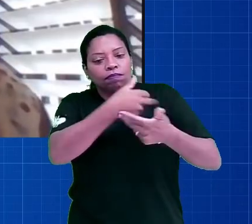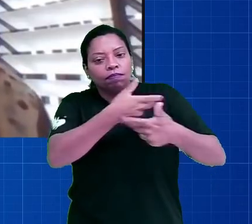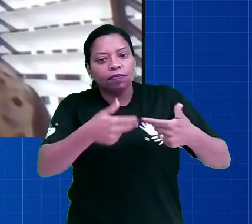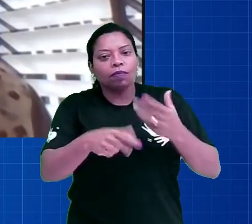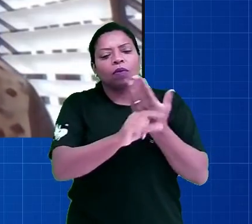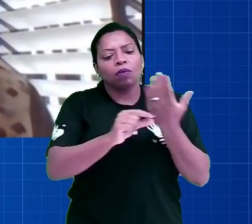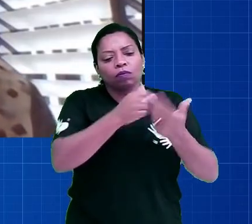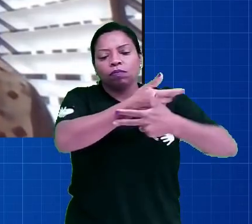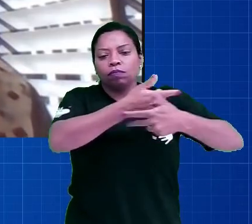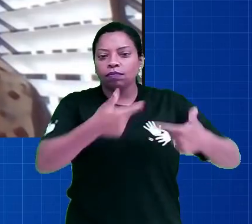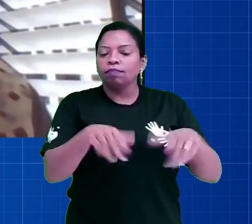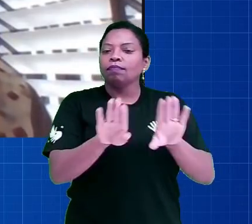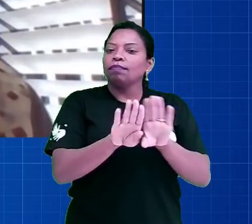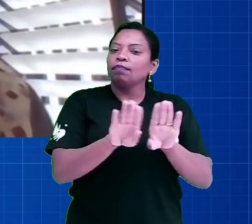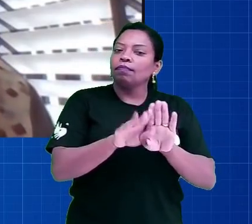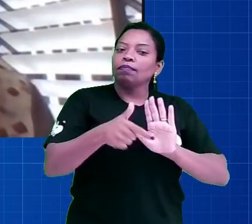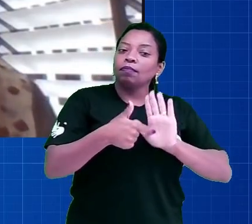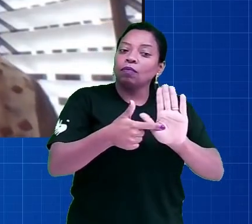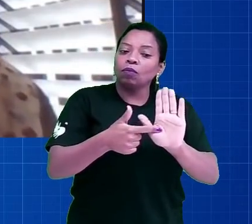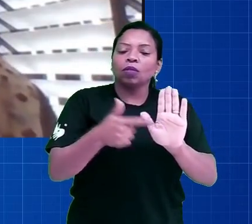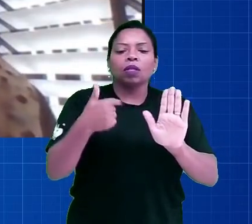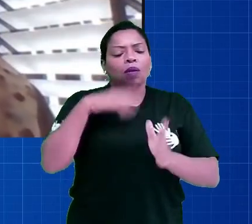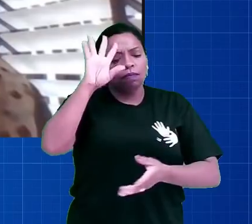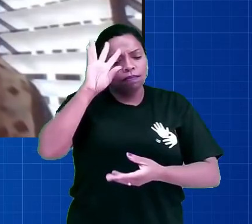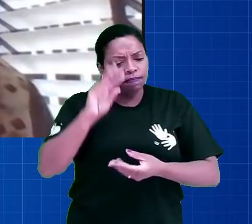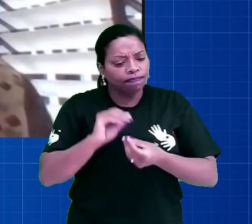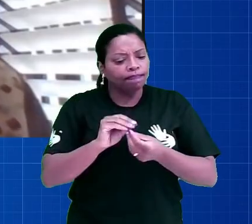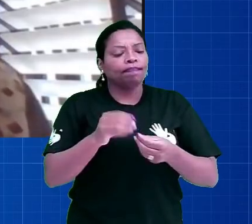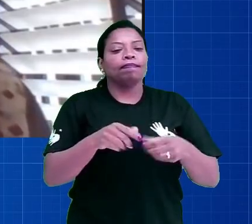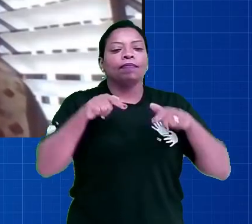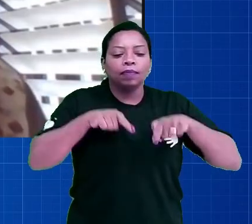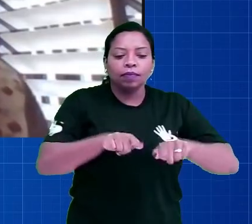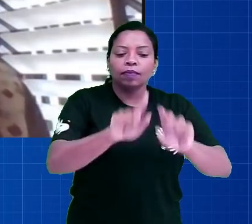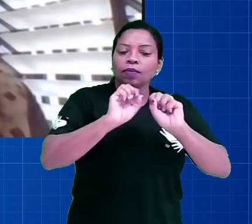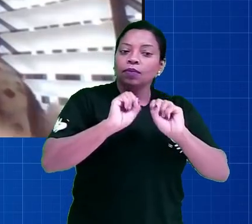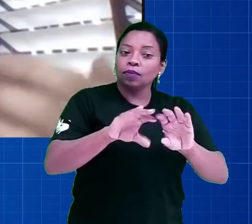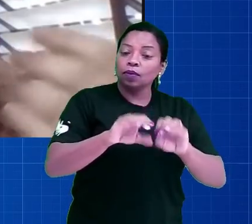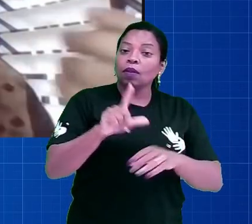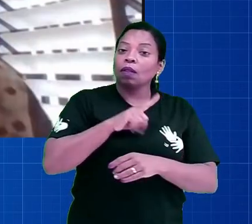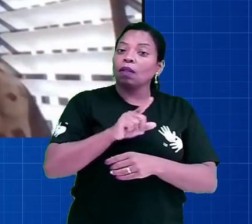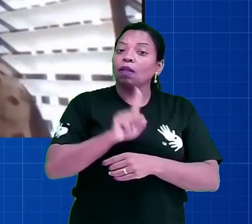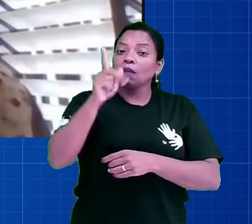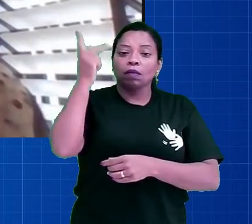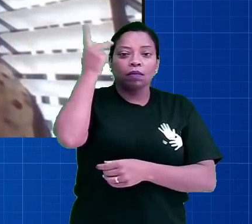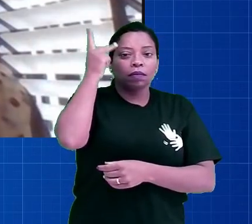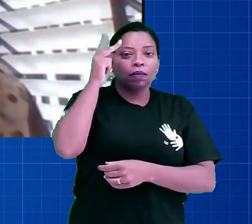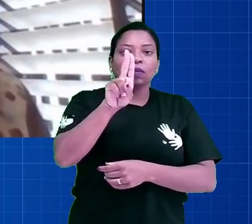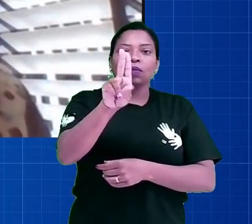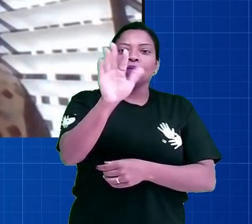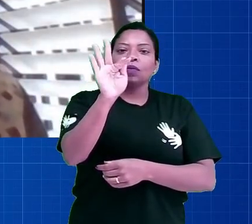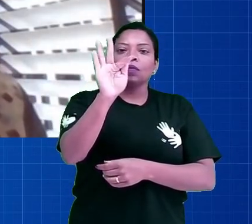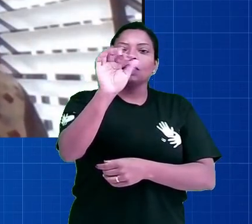pesquisadores que tenham essa perspectiva de coensino bem alinhada, como, por exemplo, em São Paulo, a gente